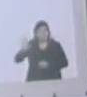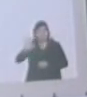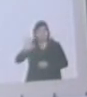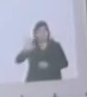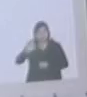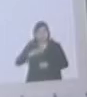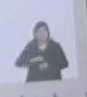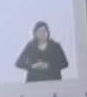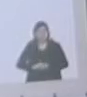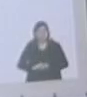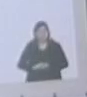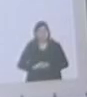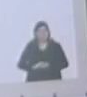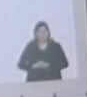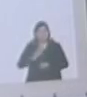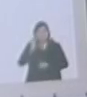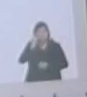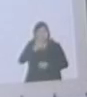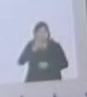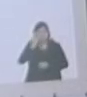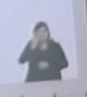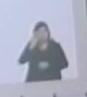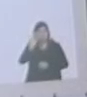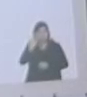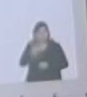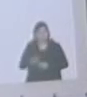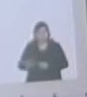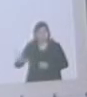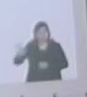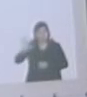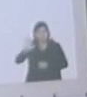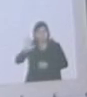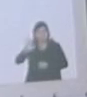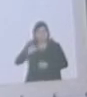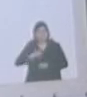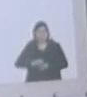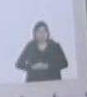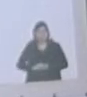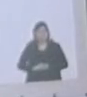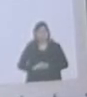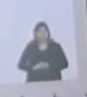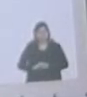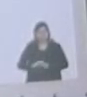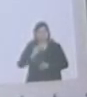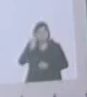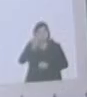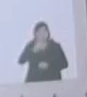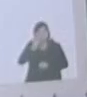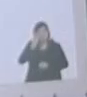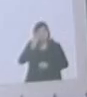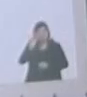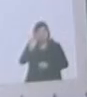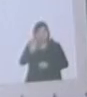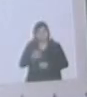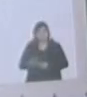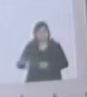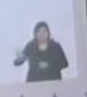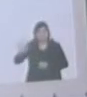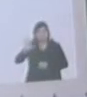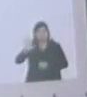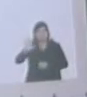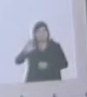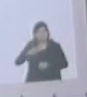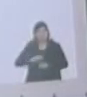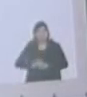www.tse.jus.br logo lá ela já vai encontrar o caminho para ter acesso a esse recurso e poder